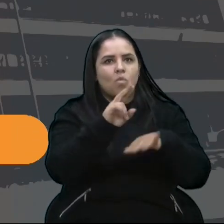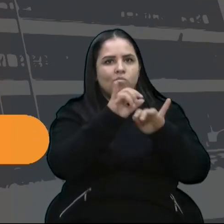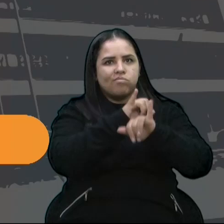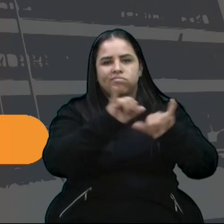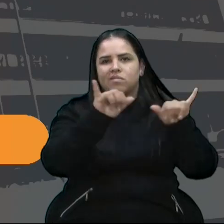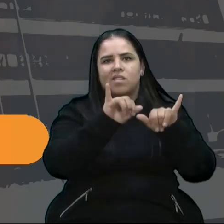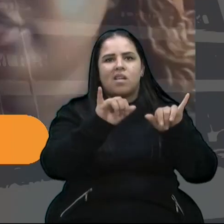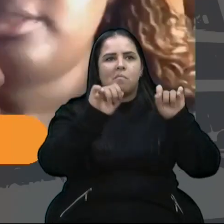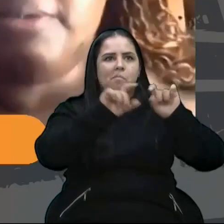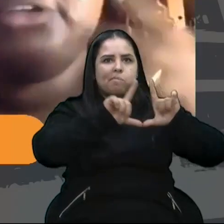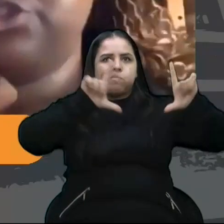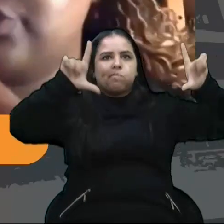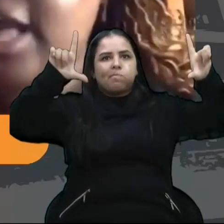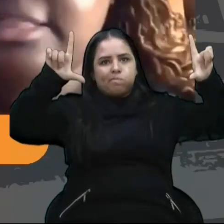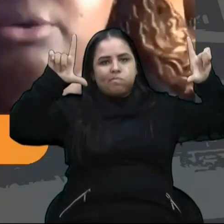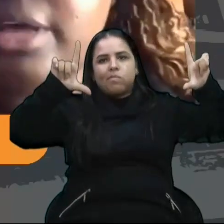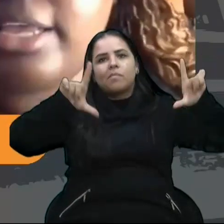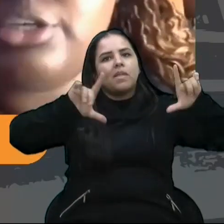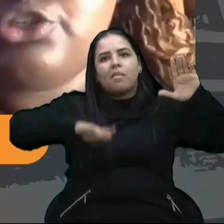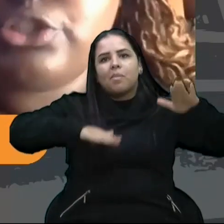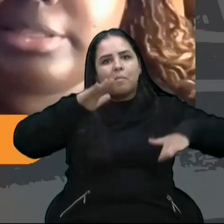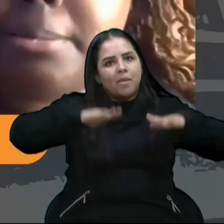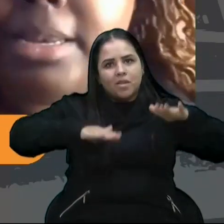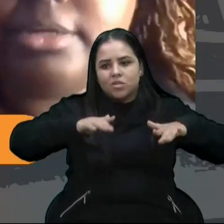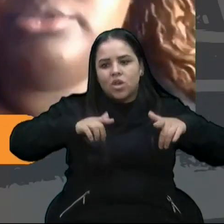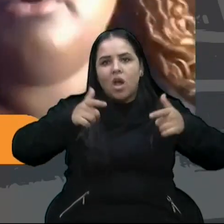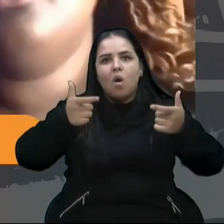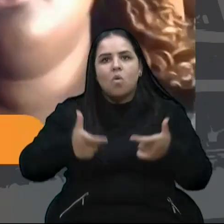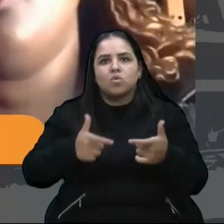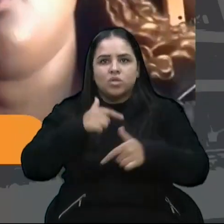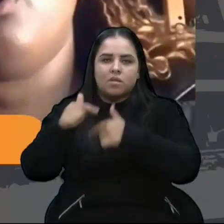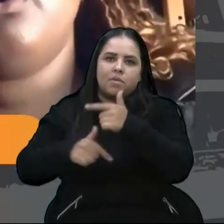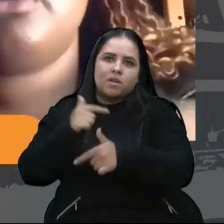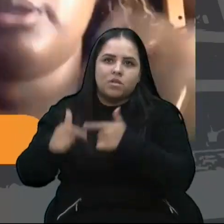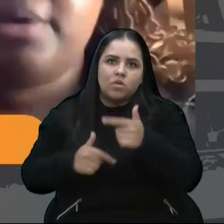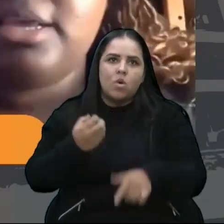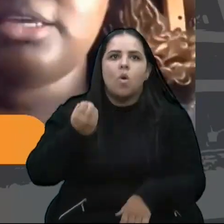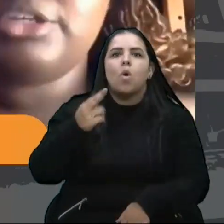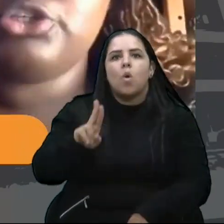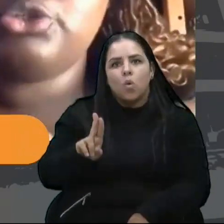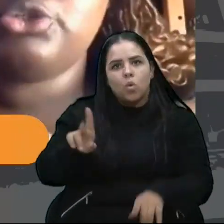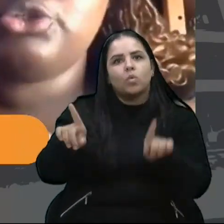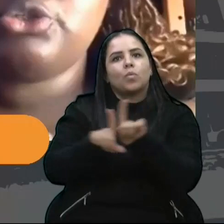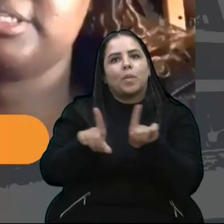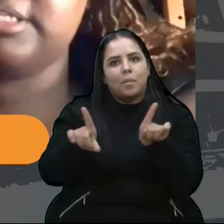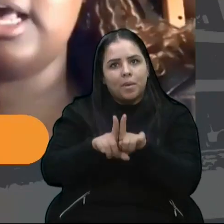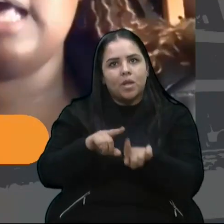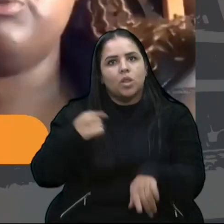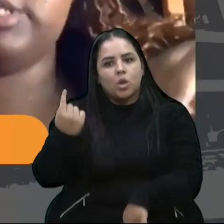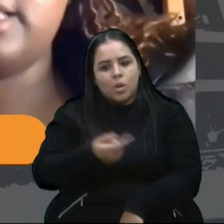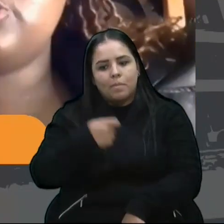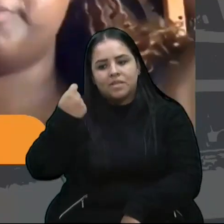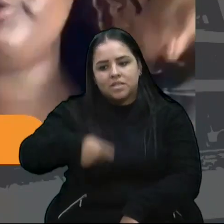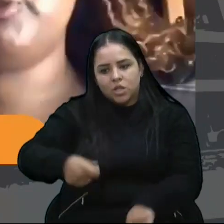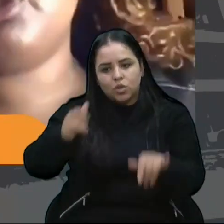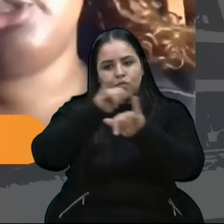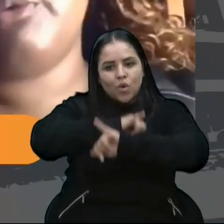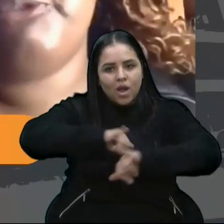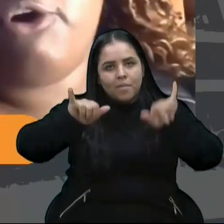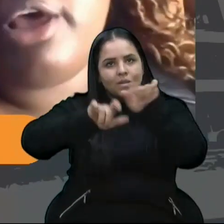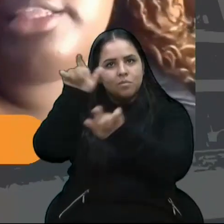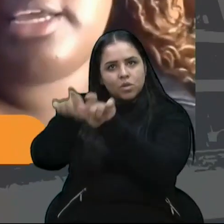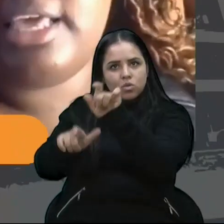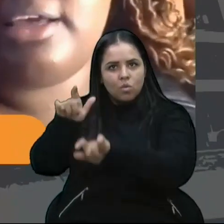por um outdoor, depende de cada lugar que a gente está trabalhando. Ou também a gente precisa anunciar isso para as pessoas que